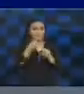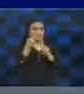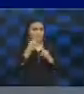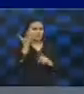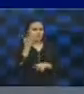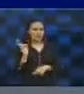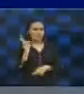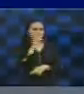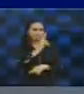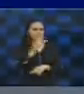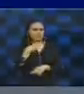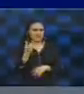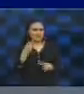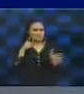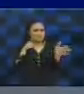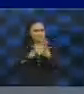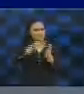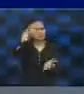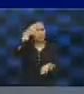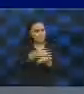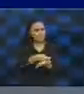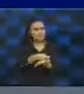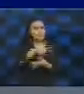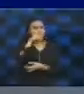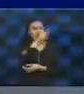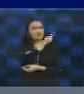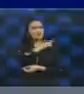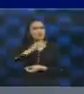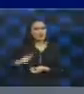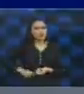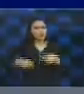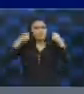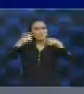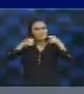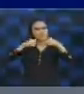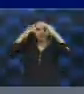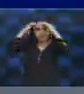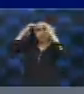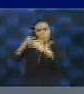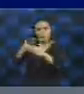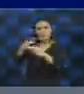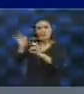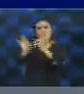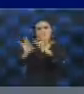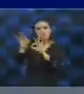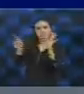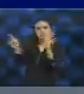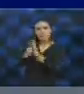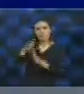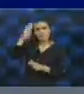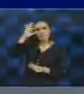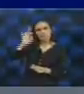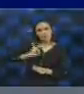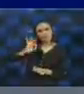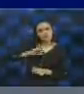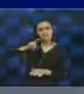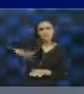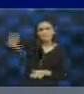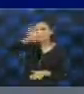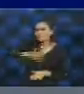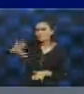para fazer uma cobrança muito dura. O governador precisa cumprir a lei de promoções dos PMs e dos policiais